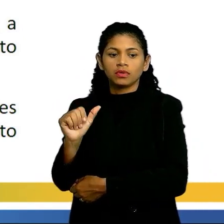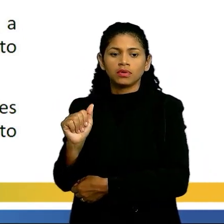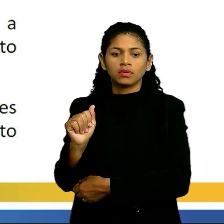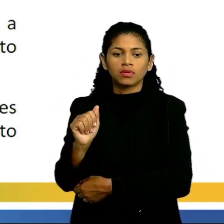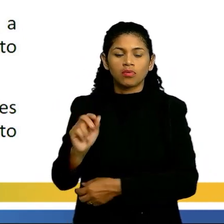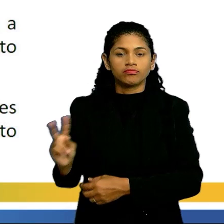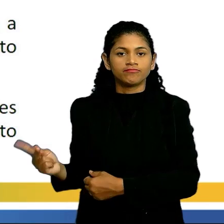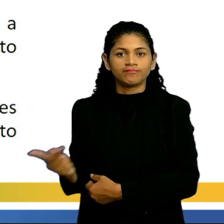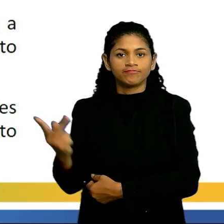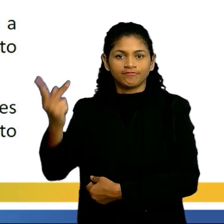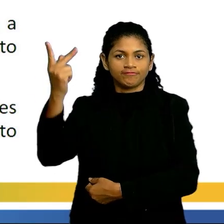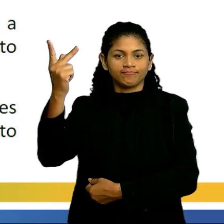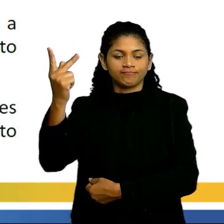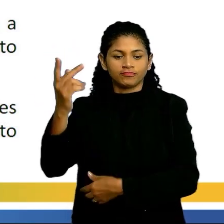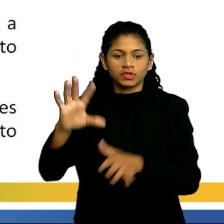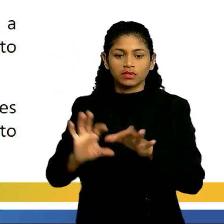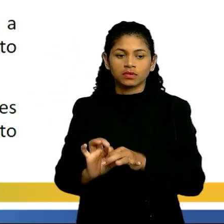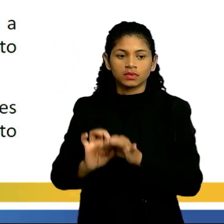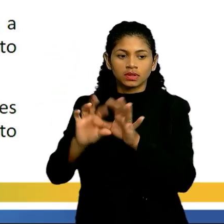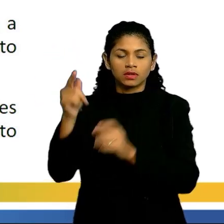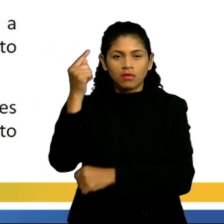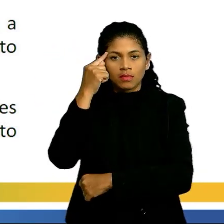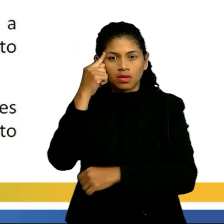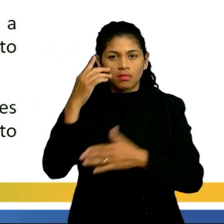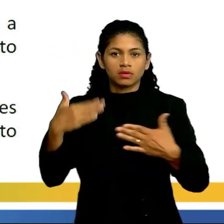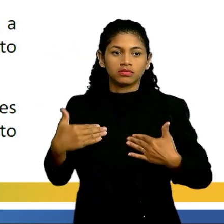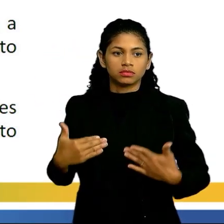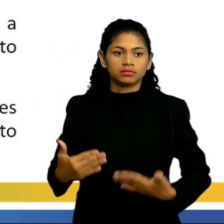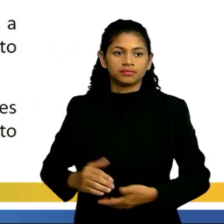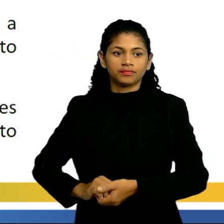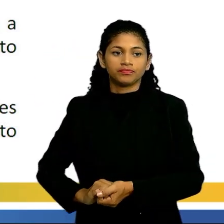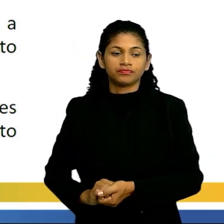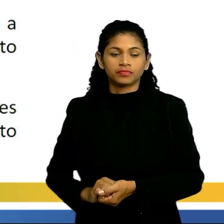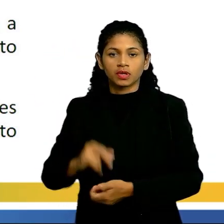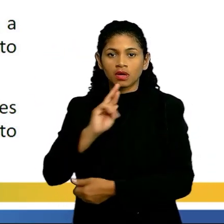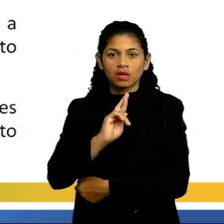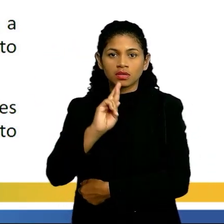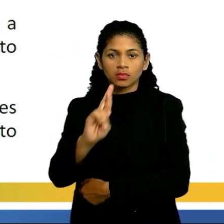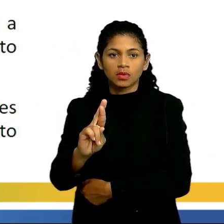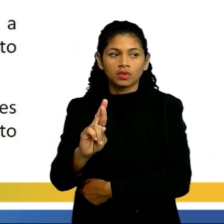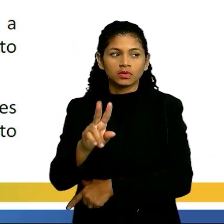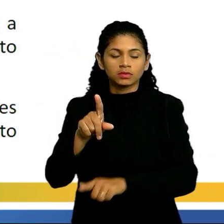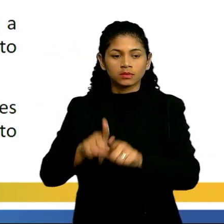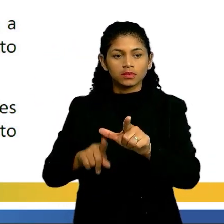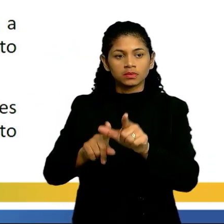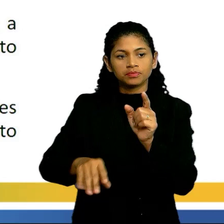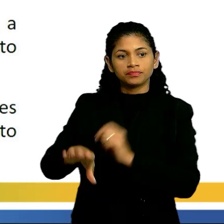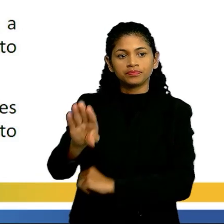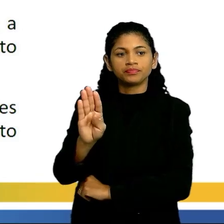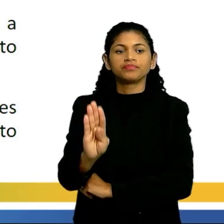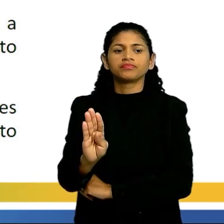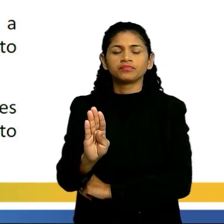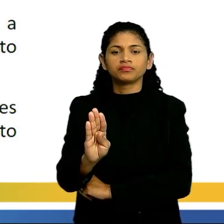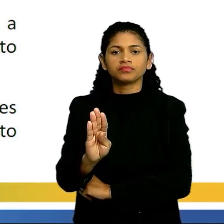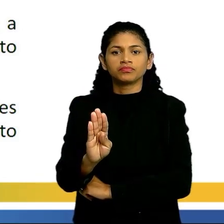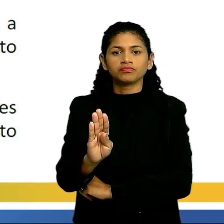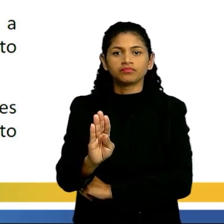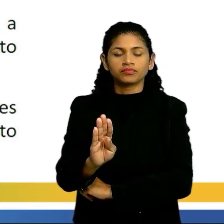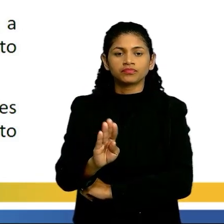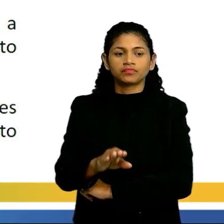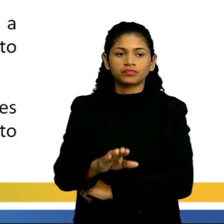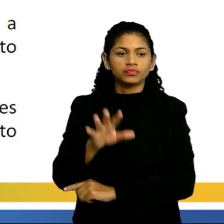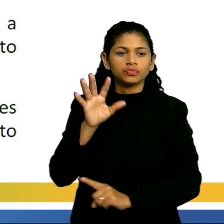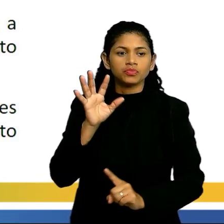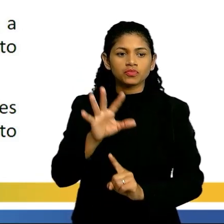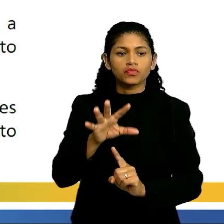corpo. Então, nós temos como resposta aí a letra B. Influenciada pelo espírito de sua época, Duncan